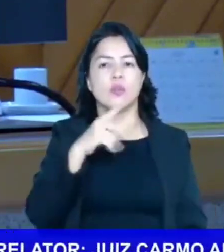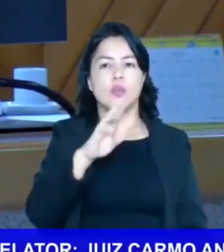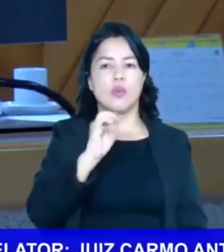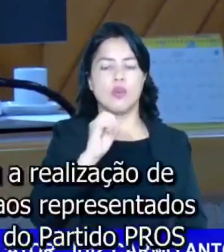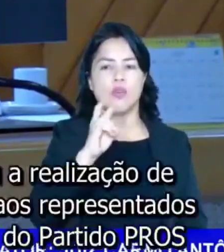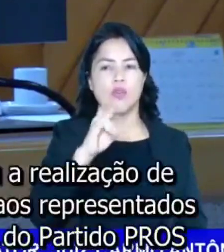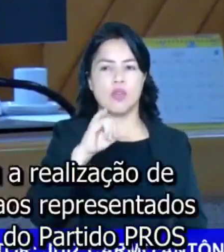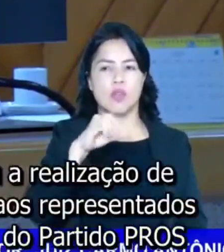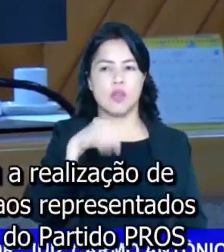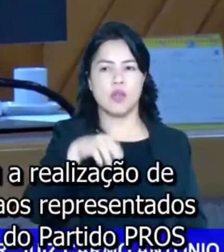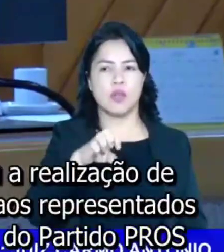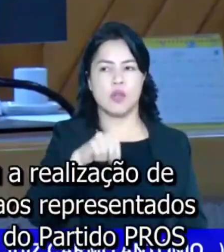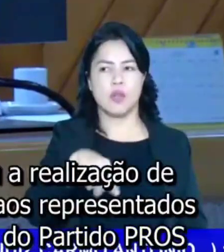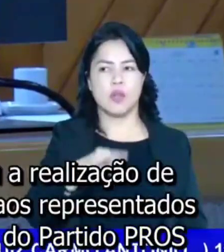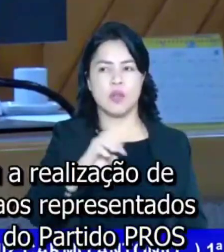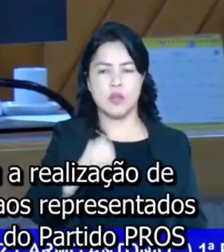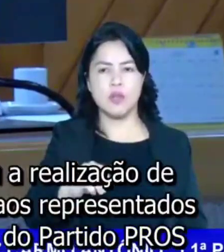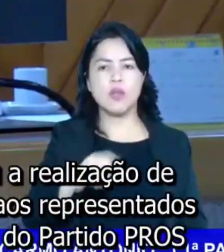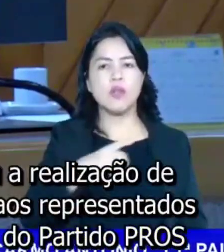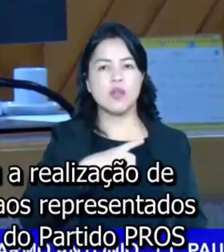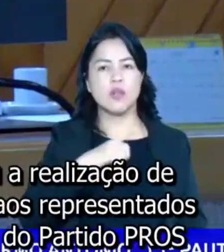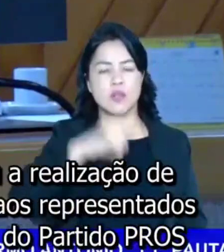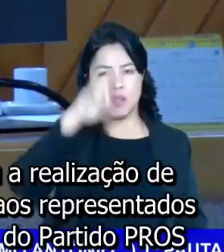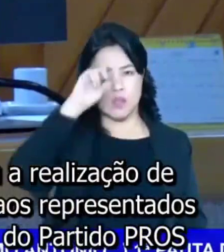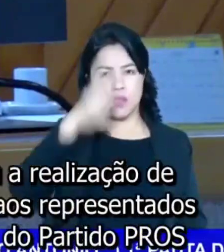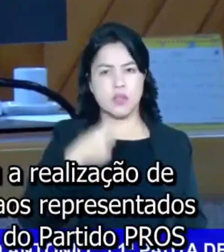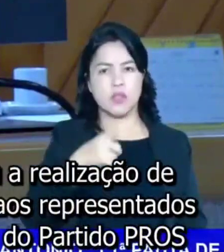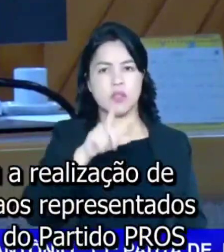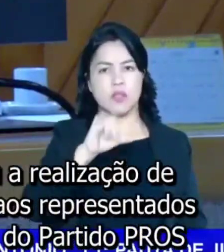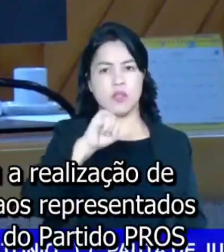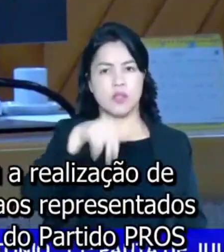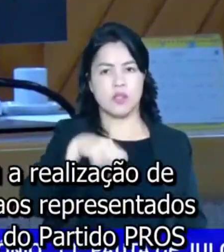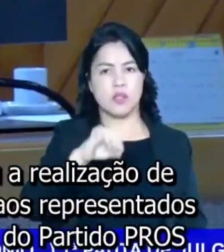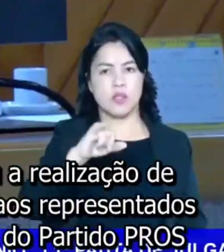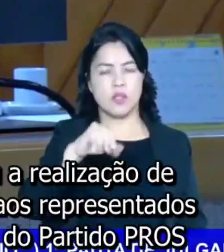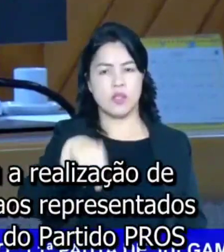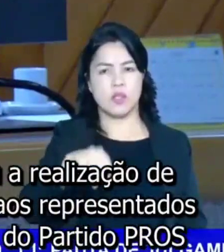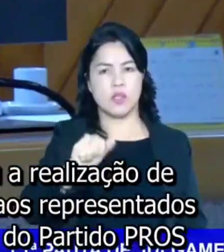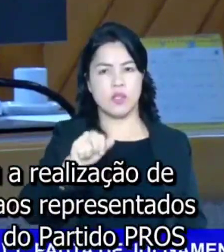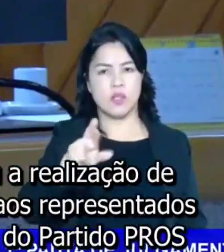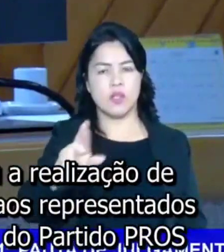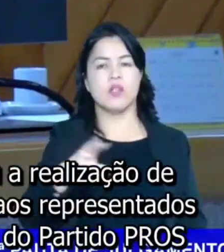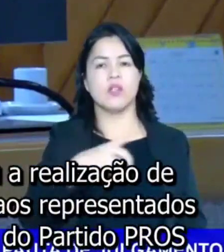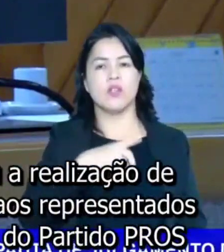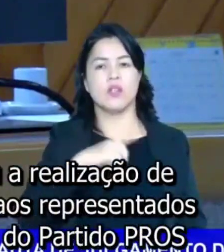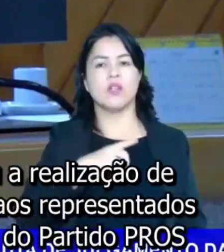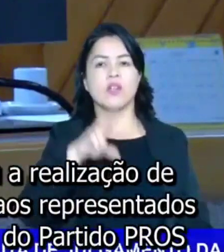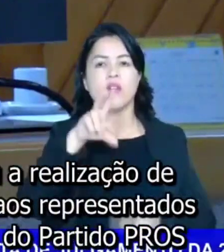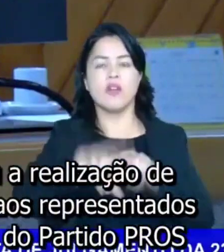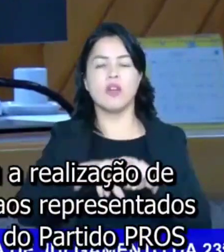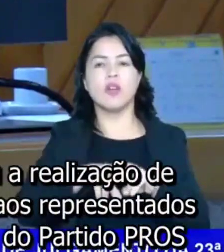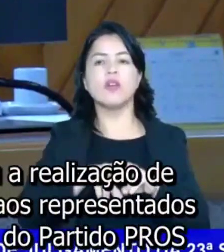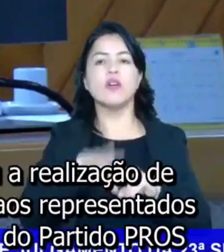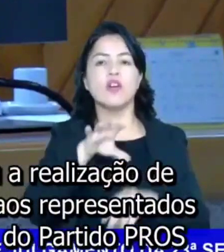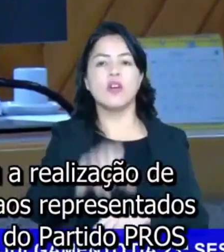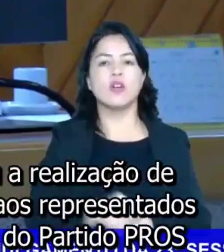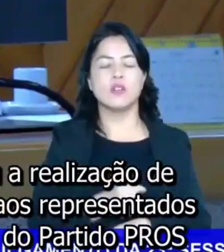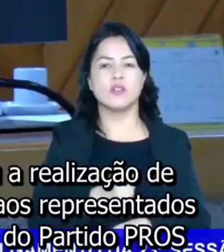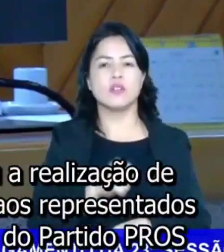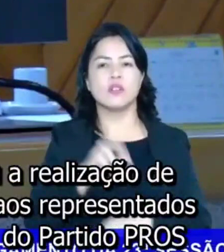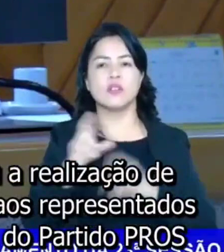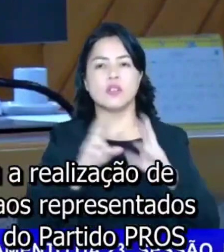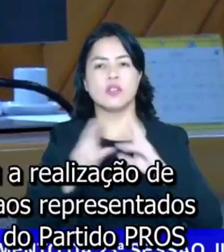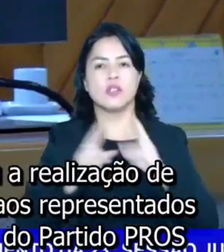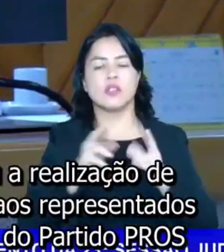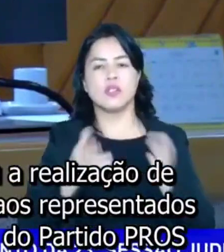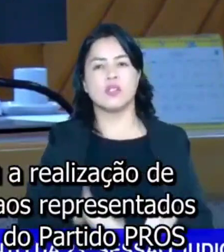recurso, mantendo integralmente a decisão liminar que deferiu a realização de medida de busca e apreensão, tão somente em relação